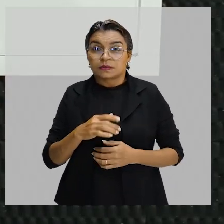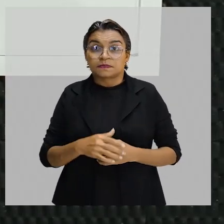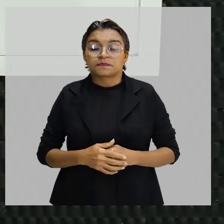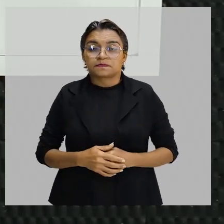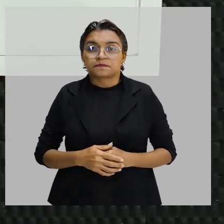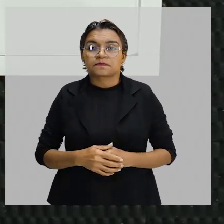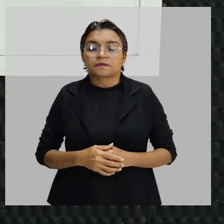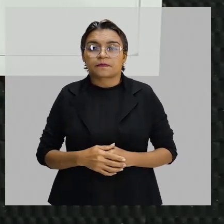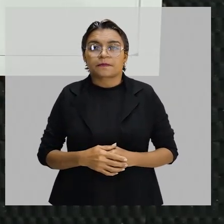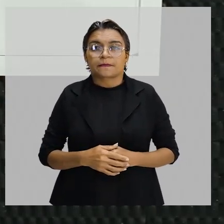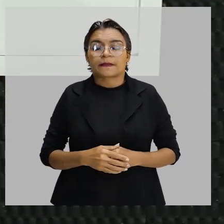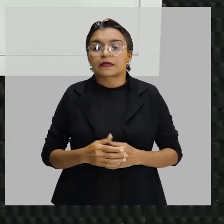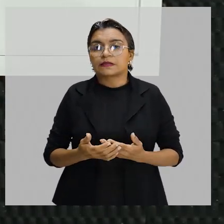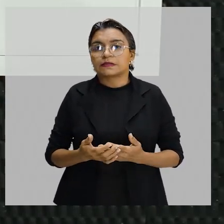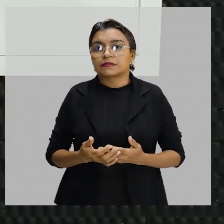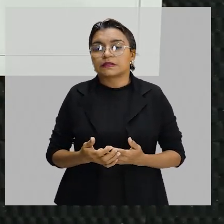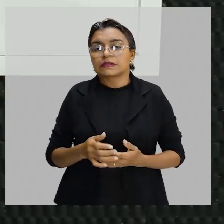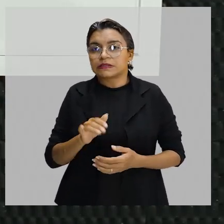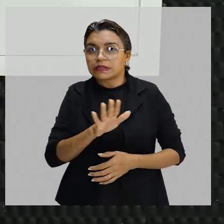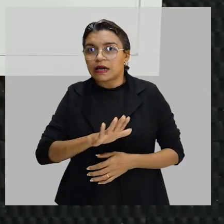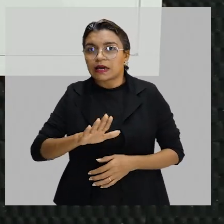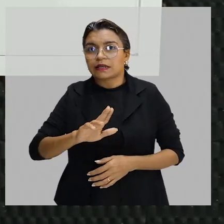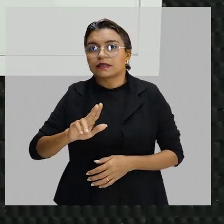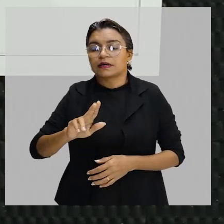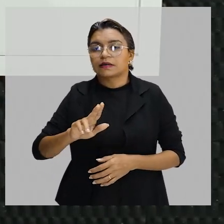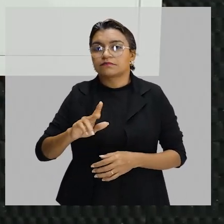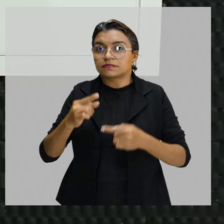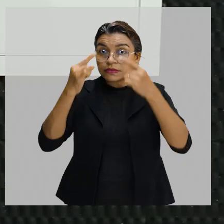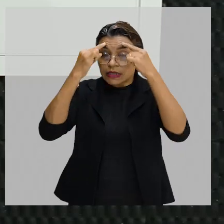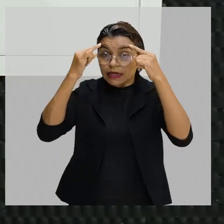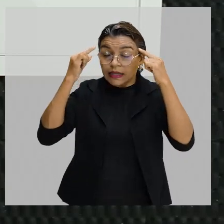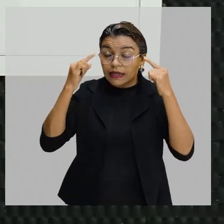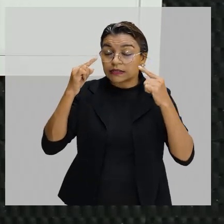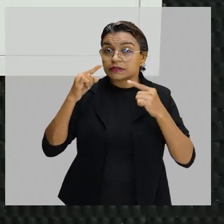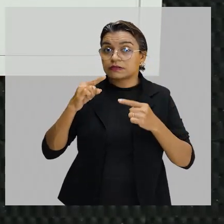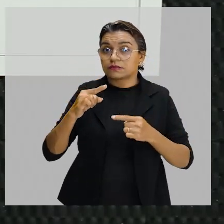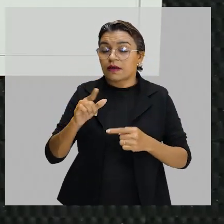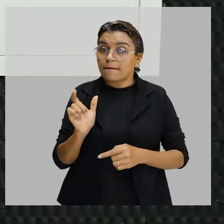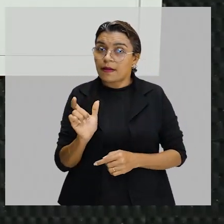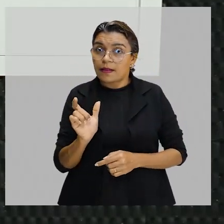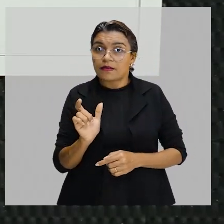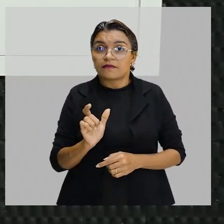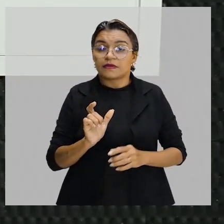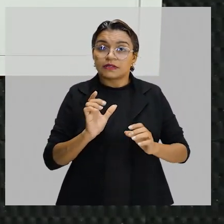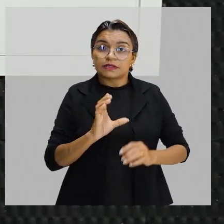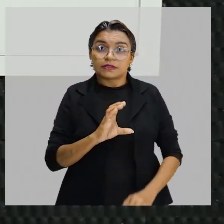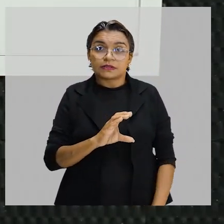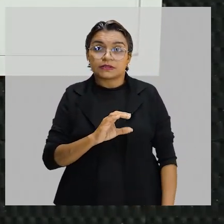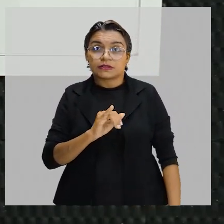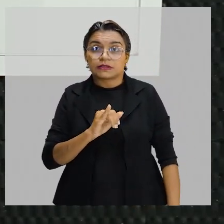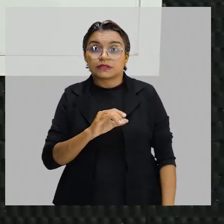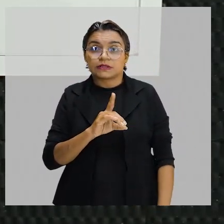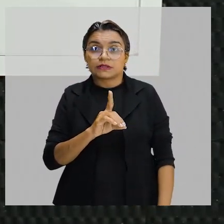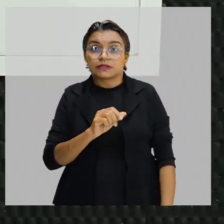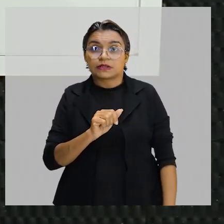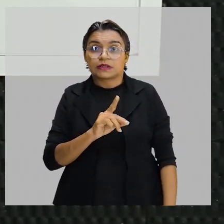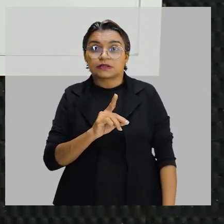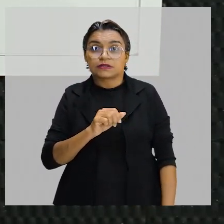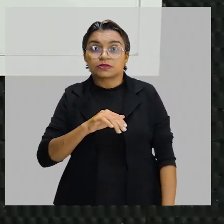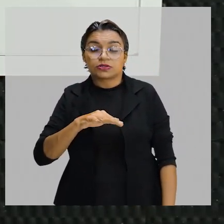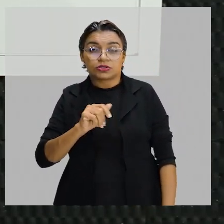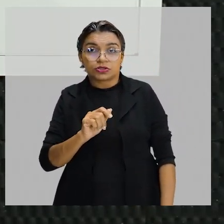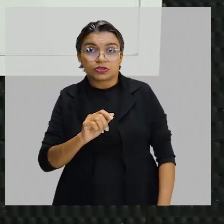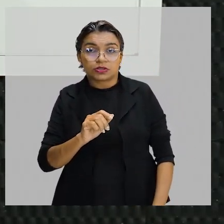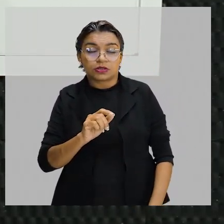maior depois da cidadania no mundo da Hélade ou no mundo da Grécia. Mas o termo cidadania ele sempre vem associado